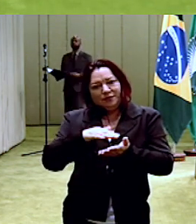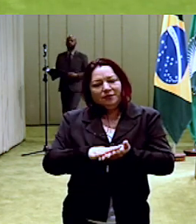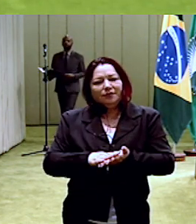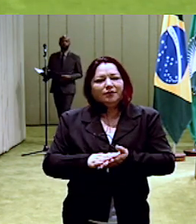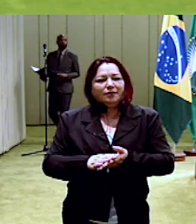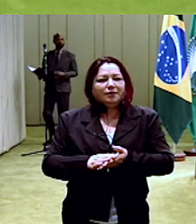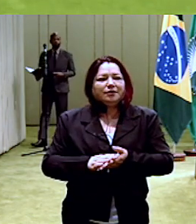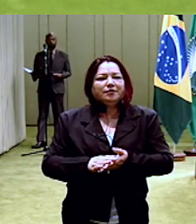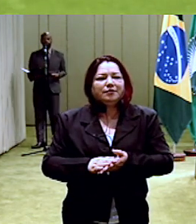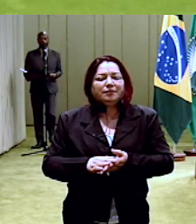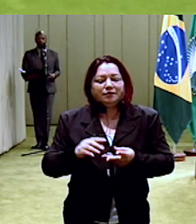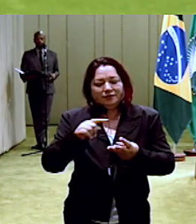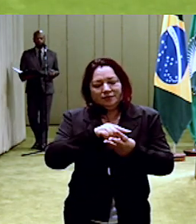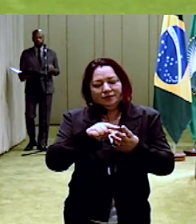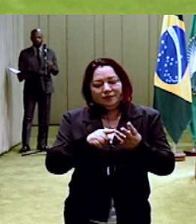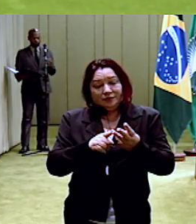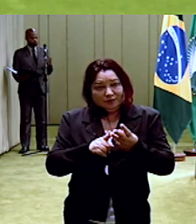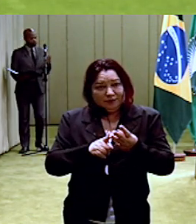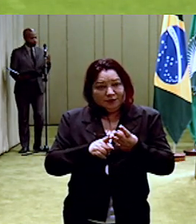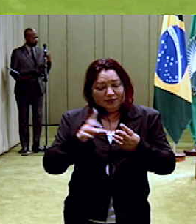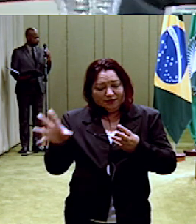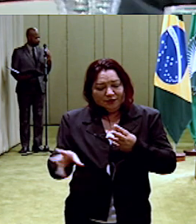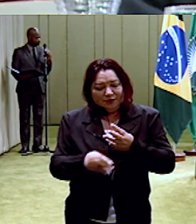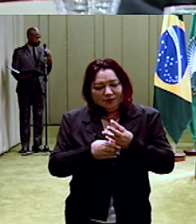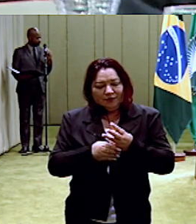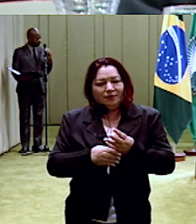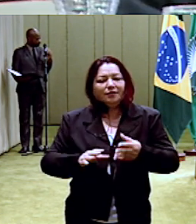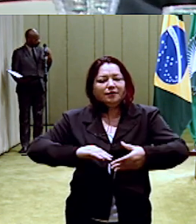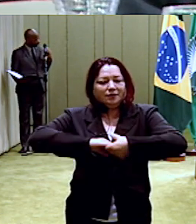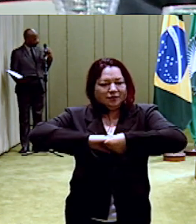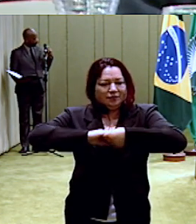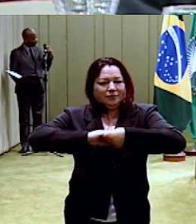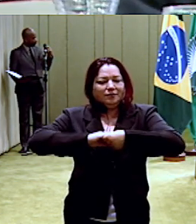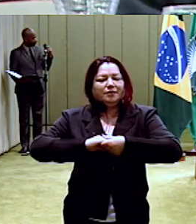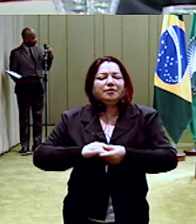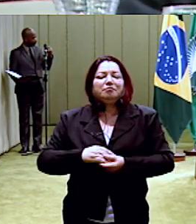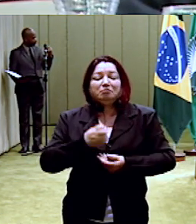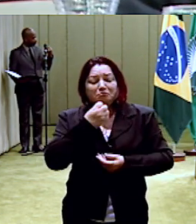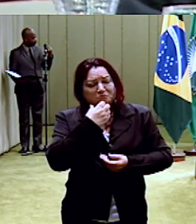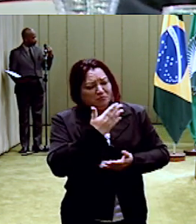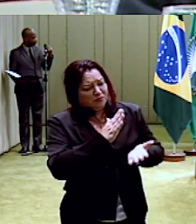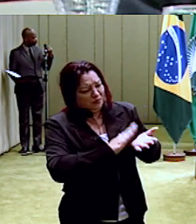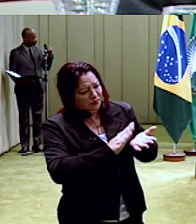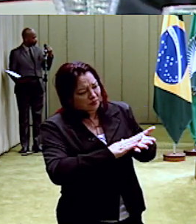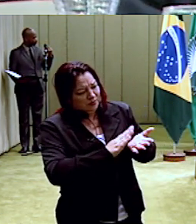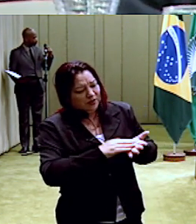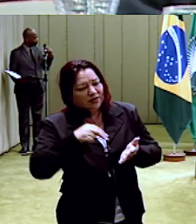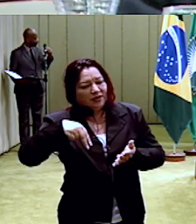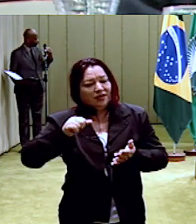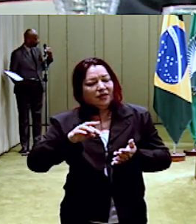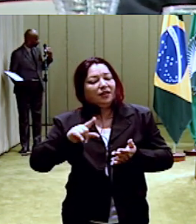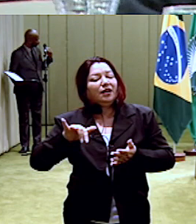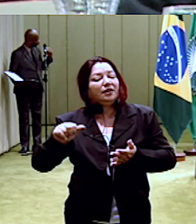só chamar a atenção para 3 pontinhos complementares, parabenizar a doutora Natália pela fala muito elucidativa,